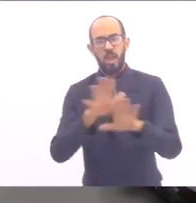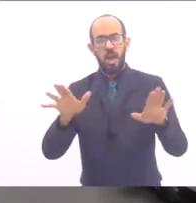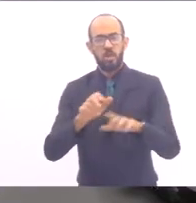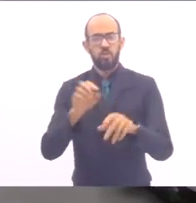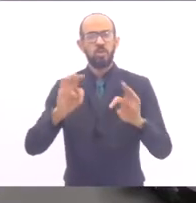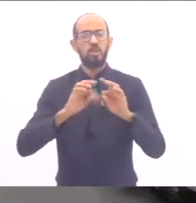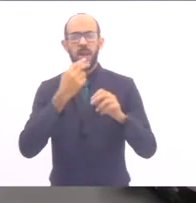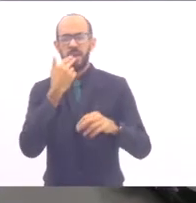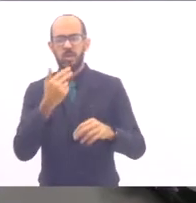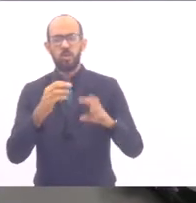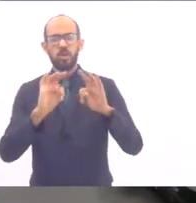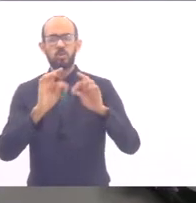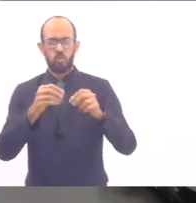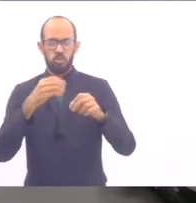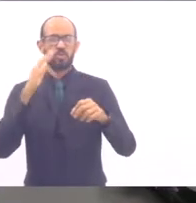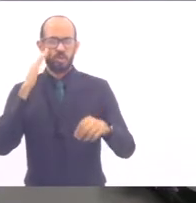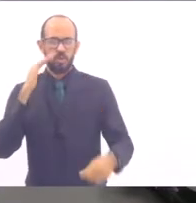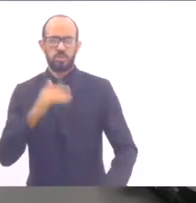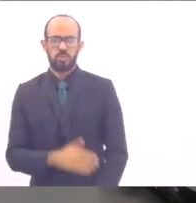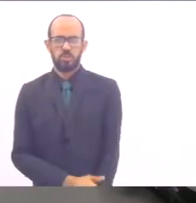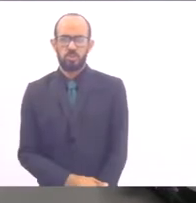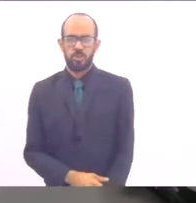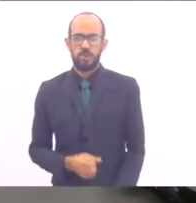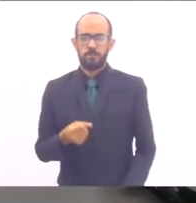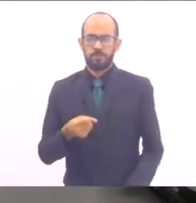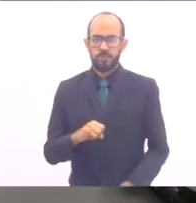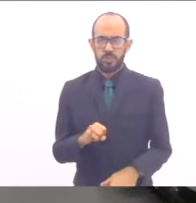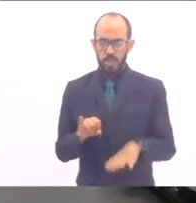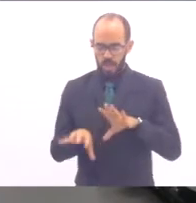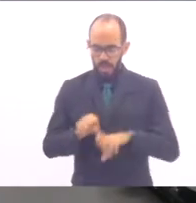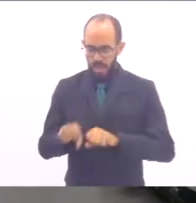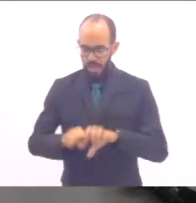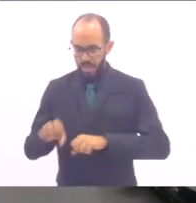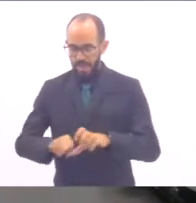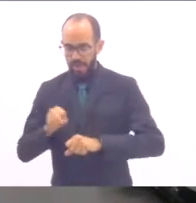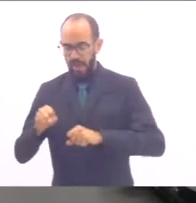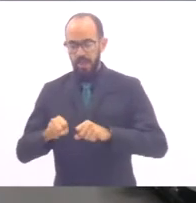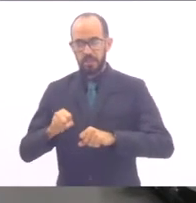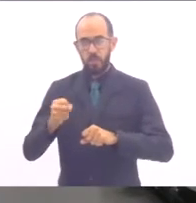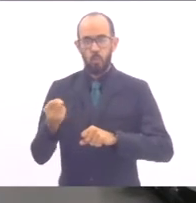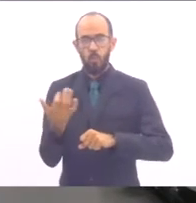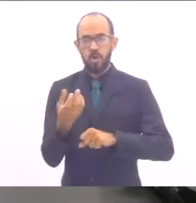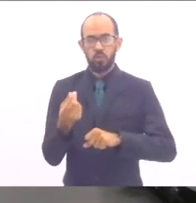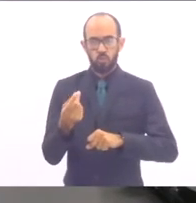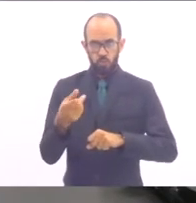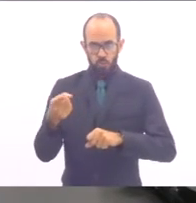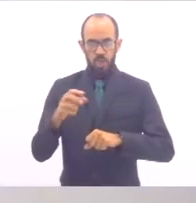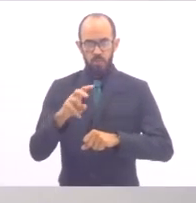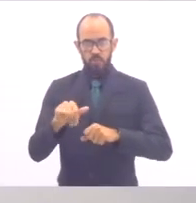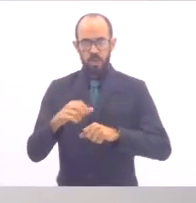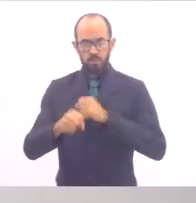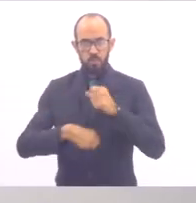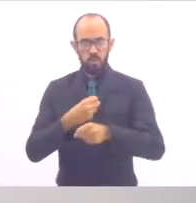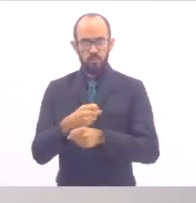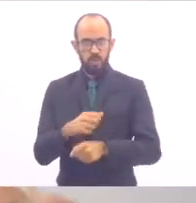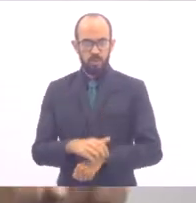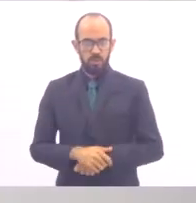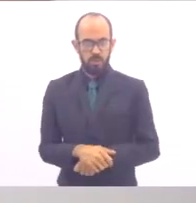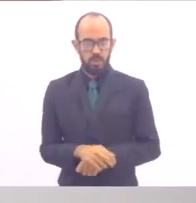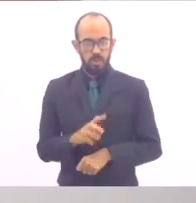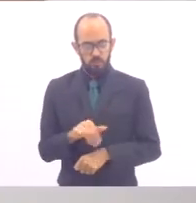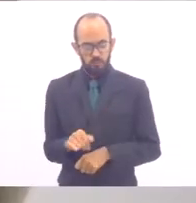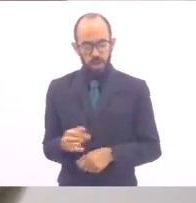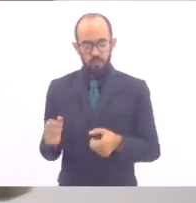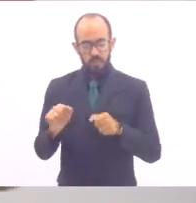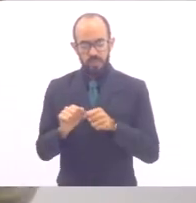todo mundo entende, né? O quanto mais ele vai ganhar e arrecadar para o próximo ano, né? Isso ele vai